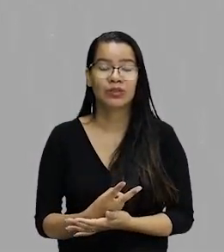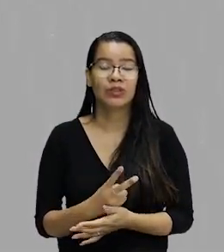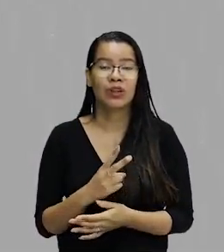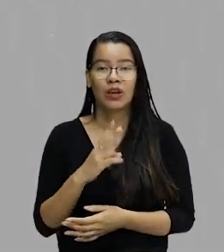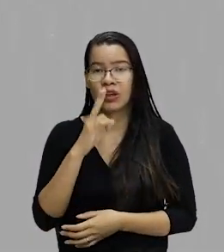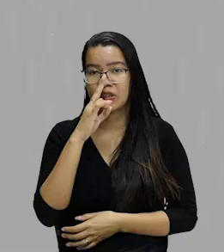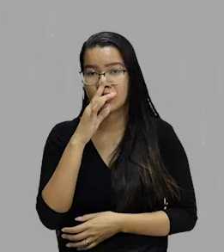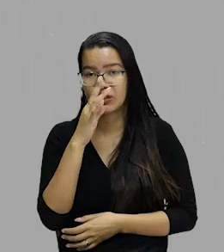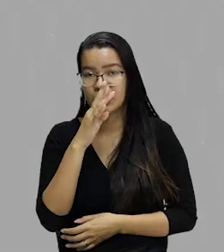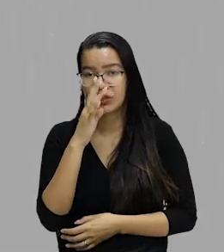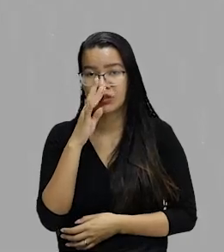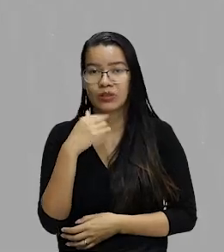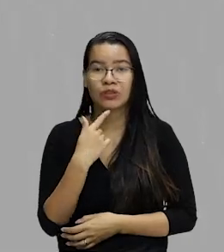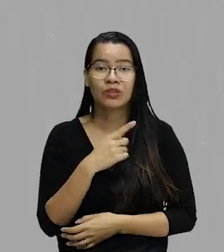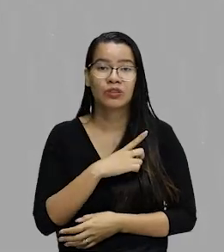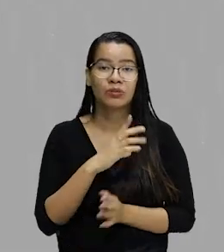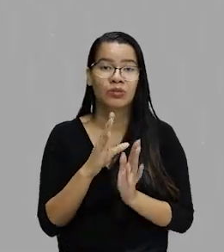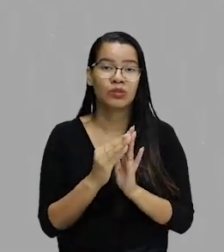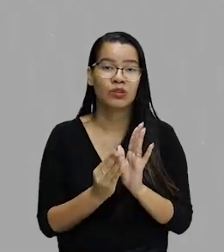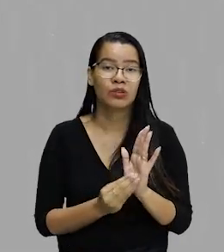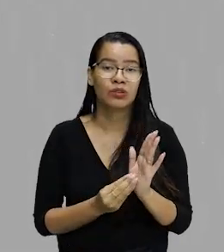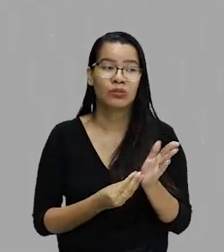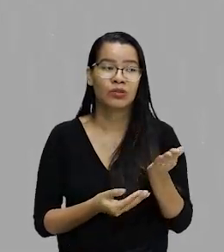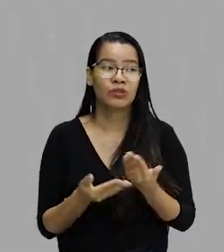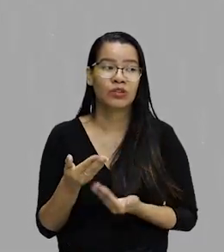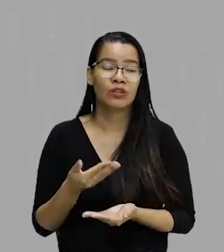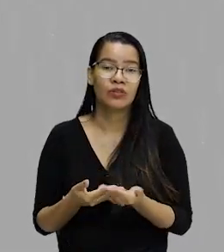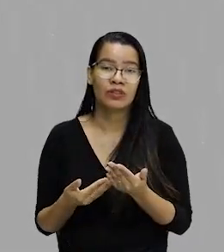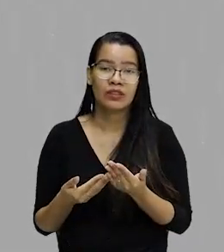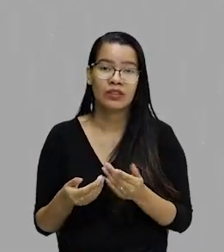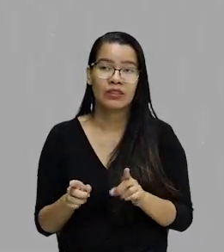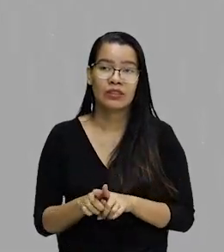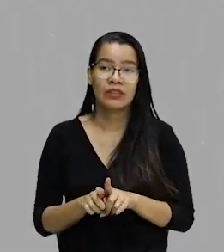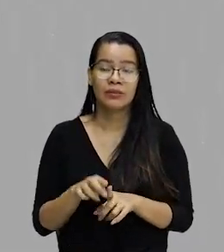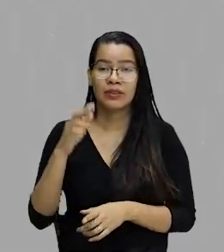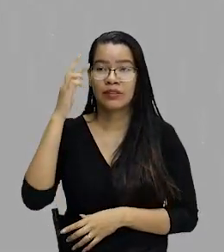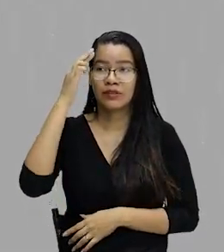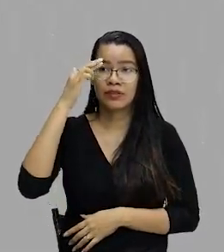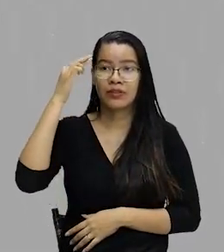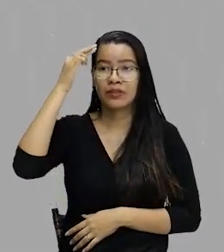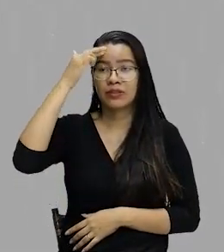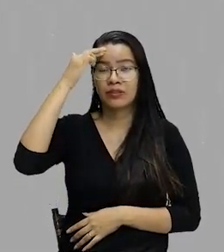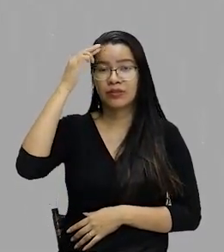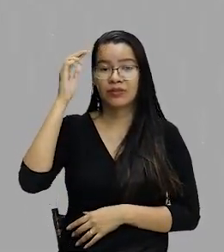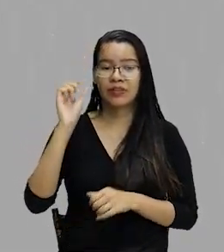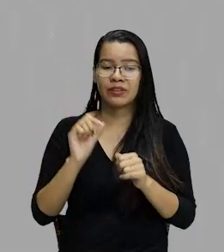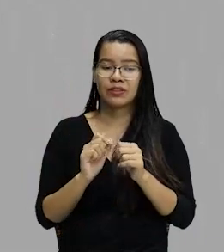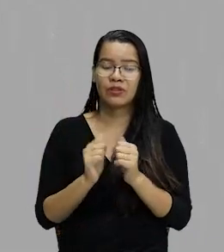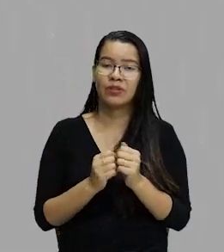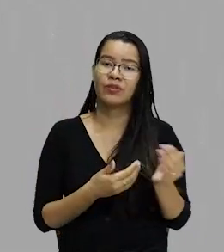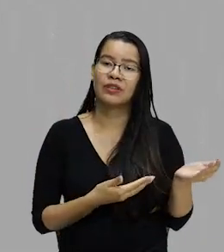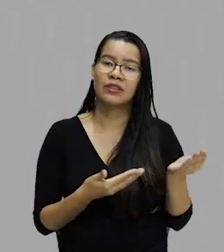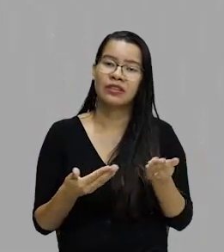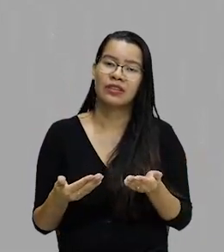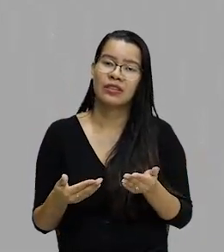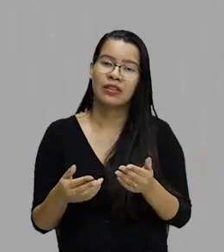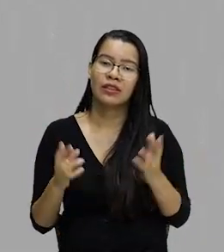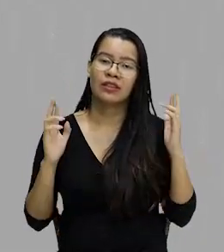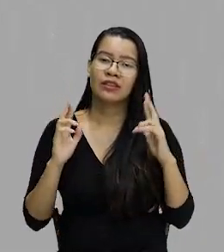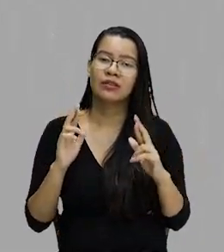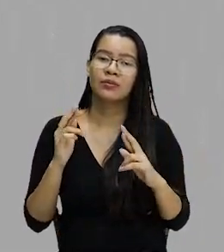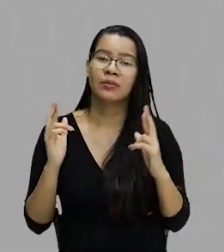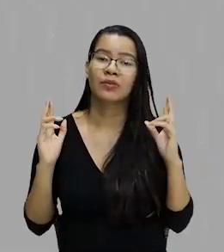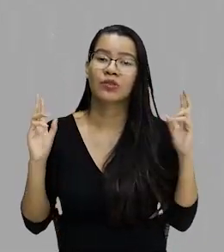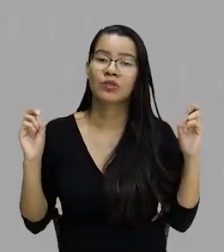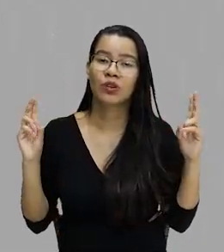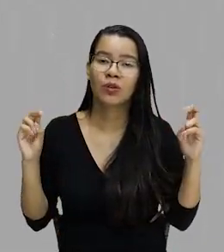acompanhando. Nós temos aqui muitos conteúdos ainda para contribuir com vocês, muitas reflexões, para fazer com vocês a respeito ainda das